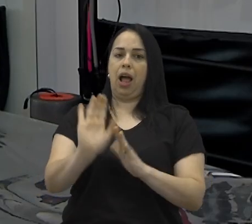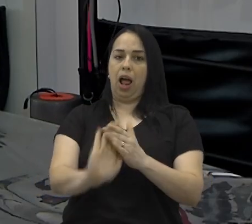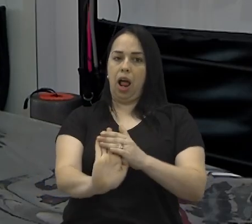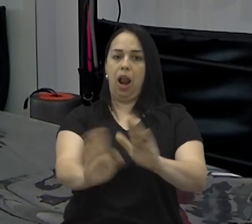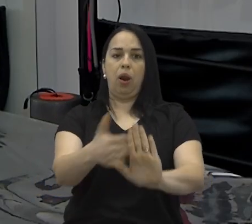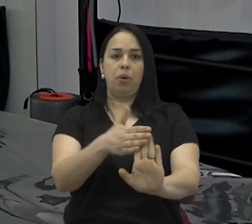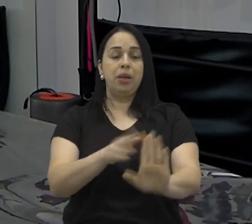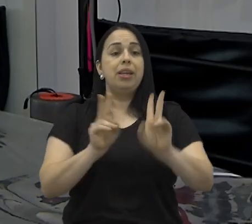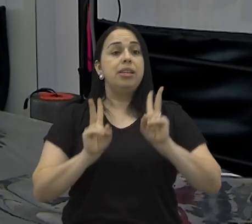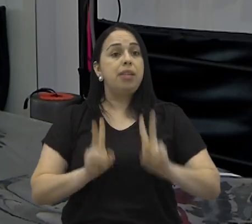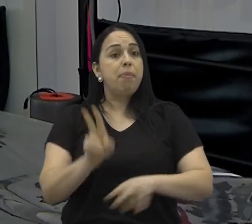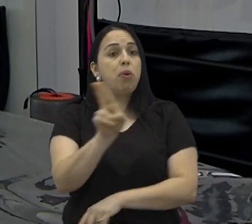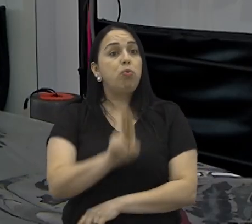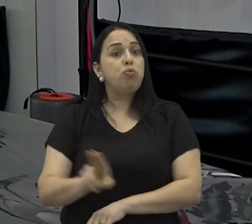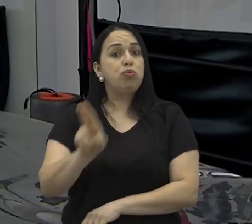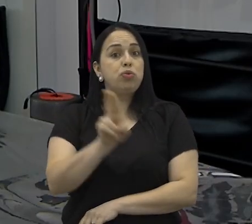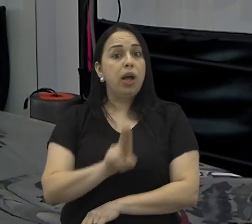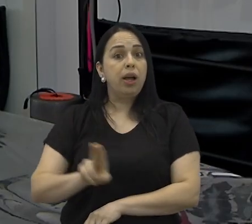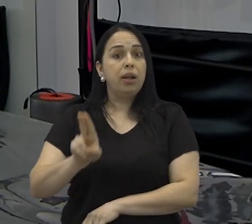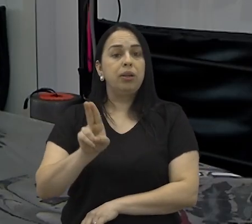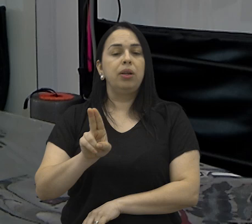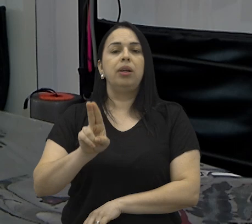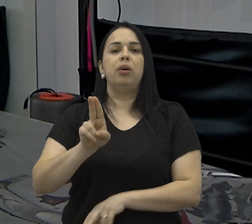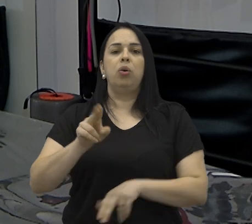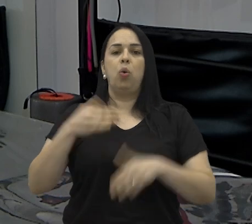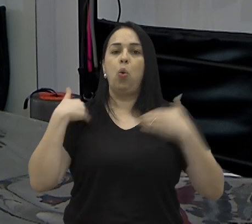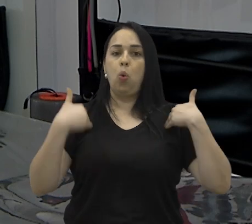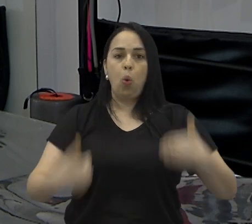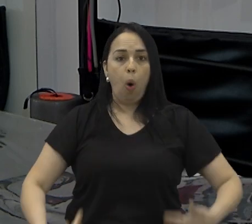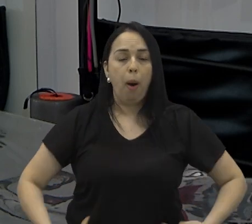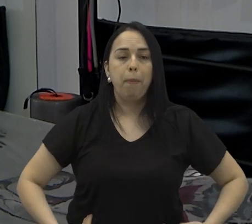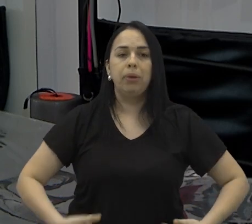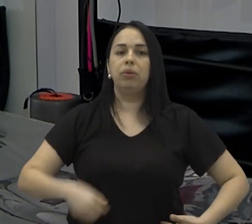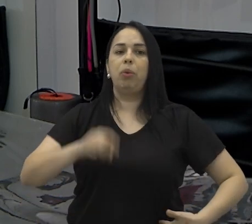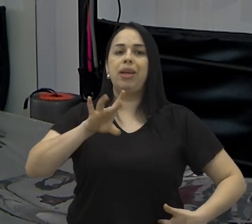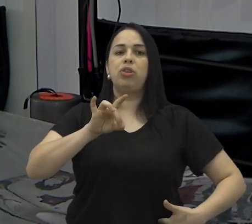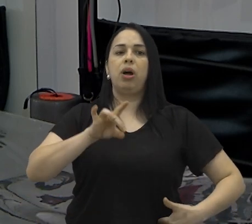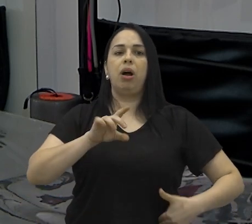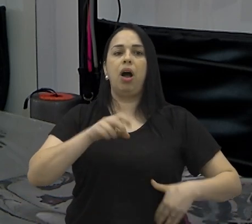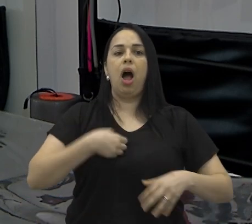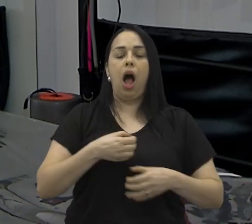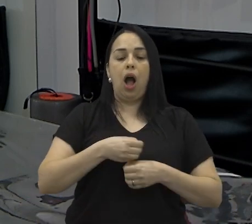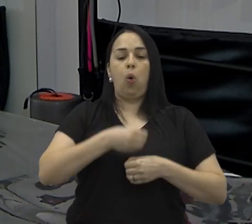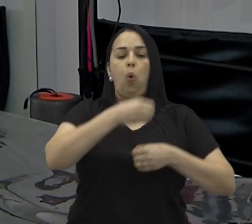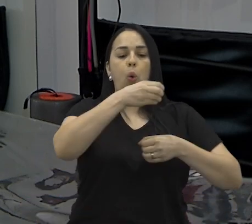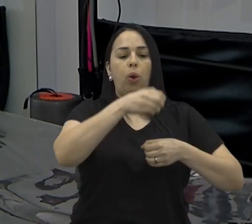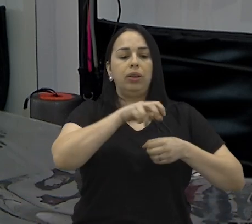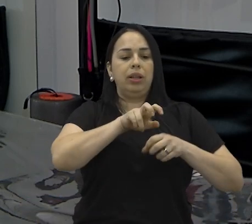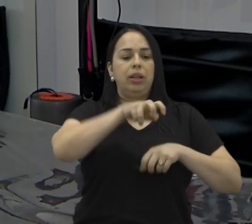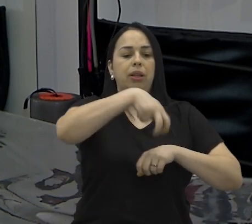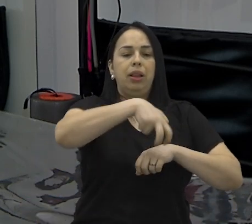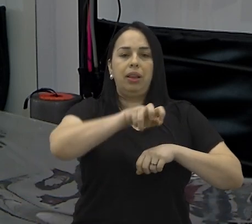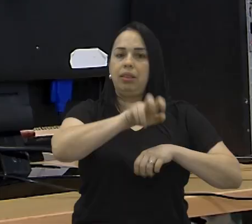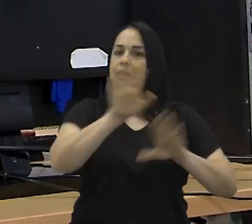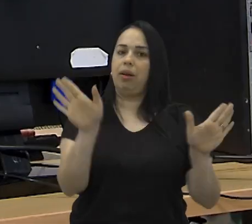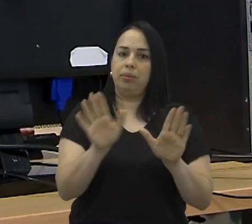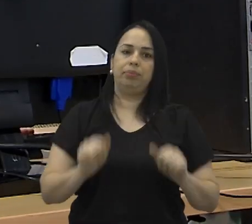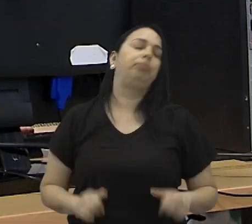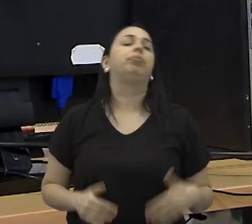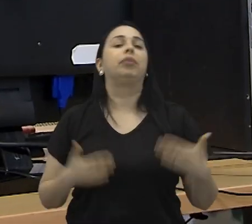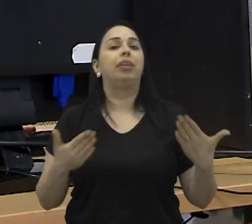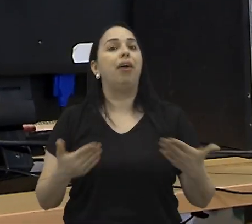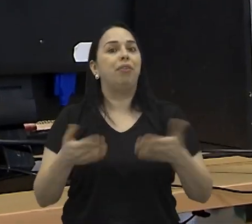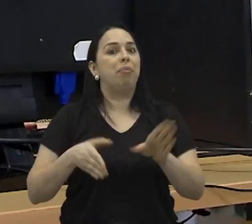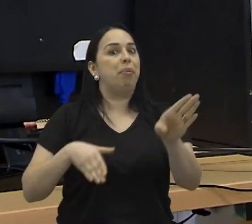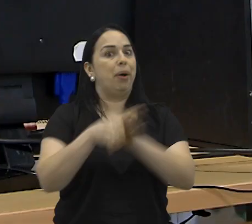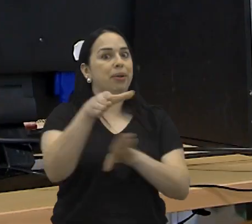que possível utilizar ao máximo todo o corpo e não só a coluna para fazer o carregamento desse objeto.